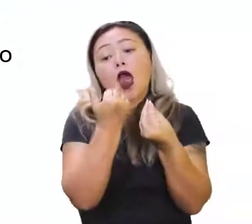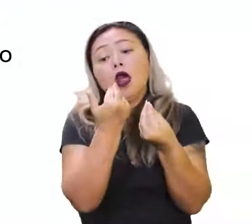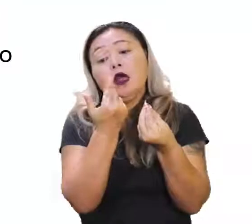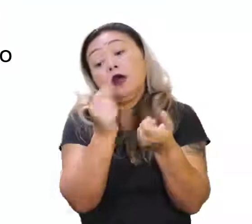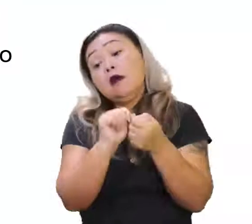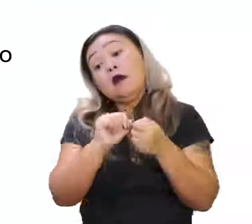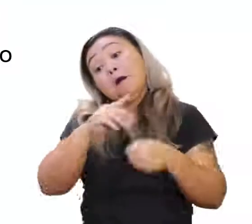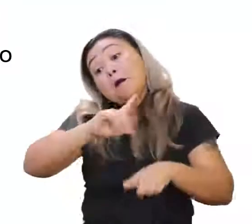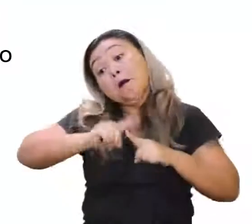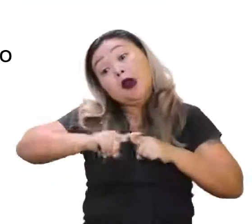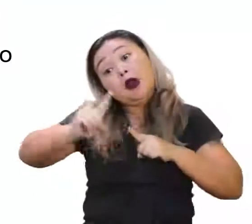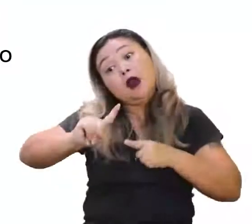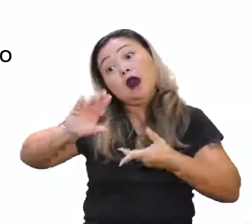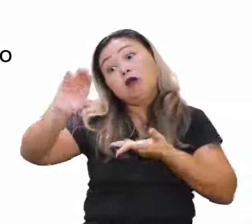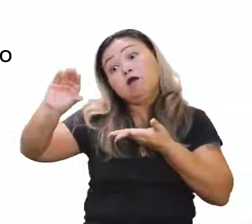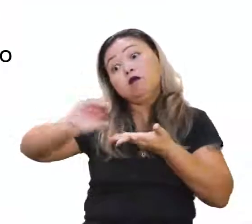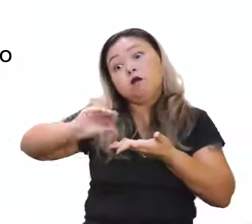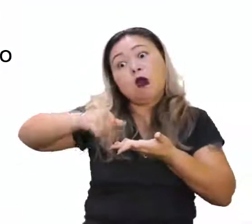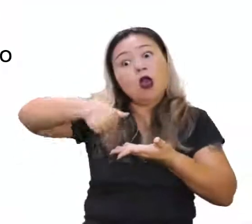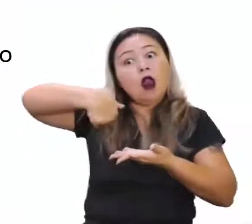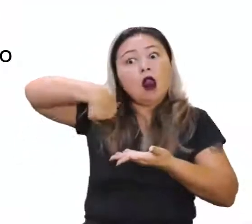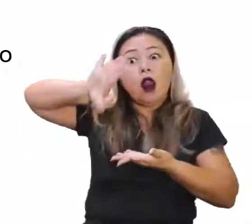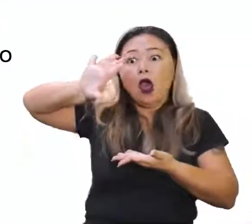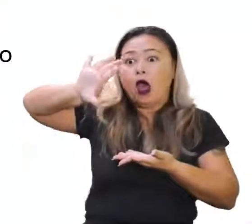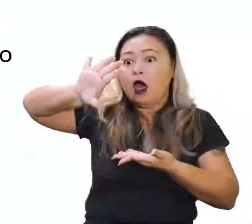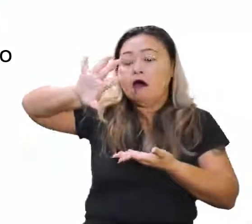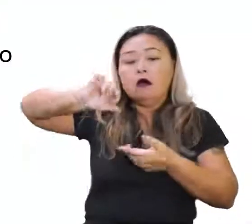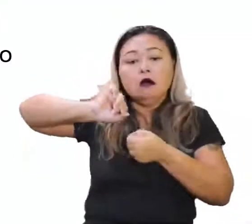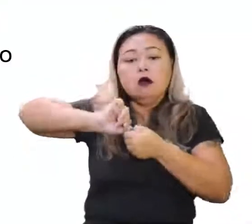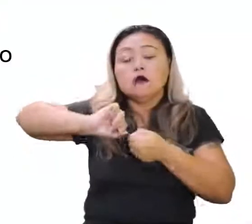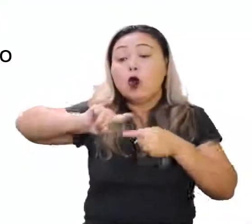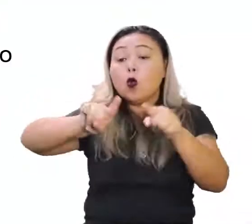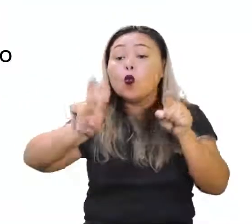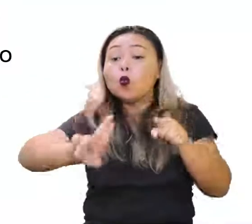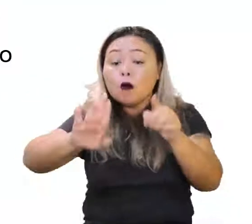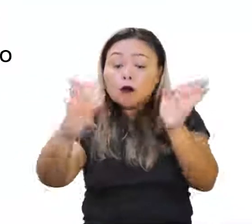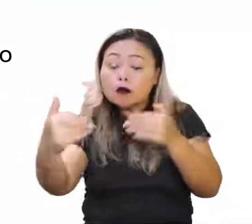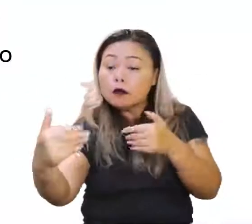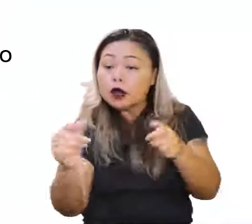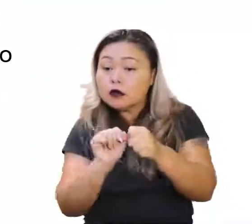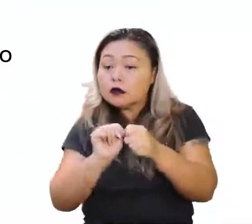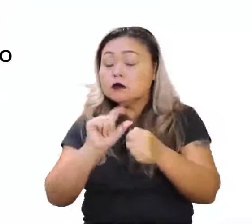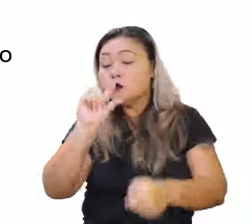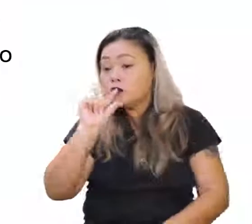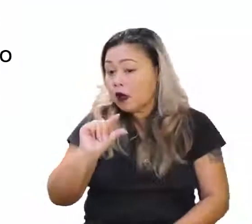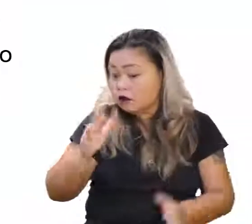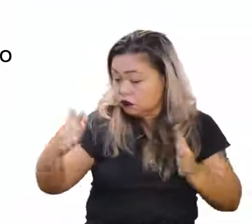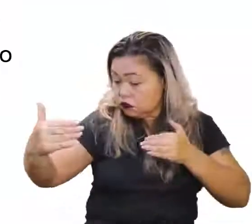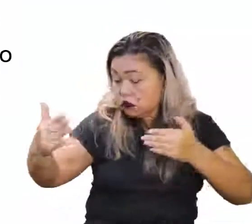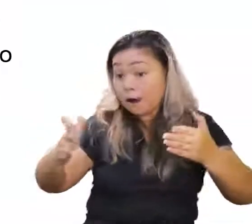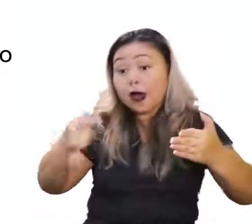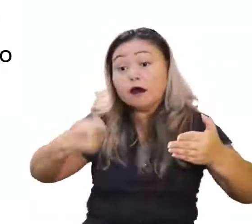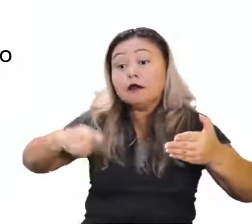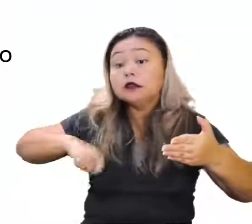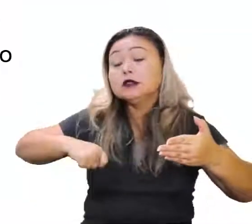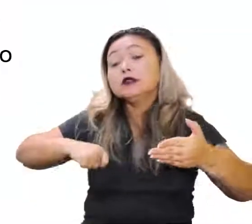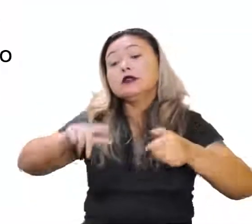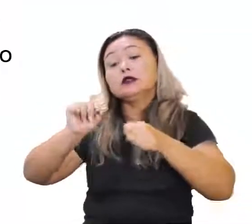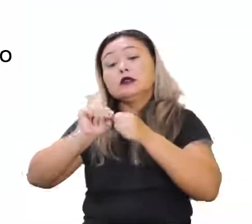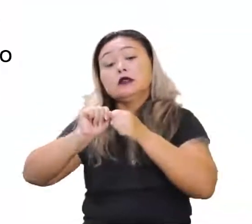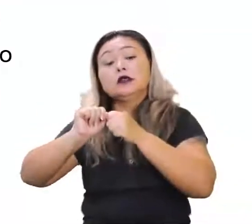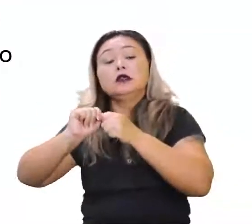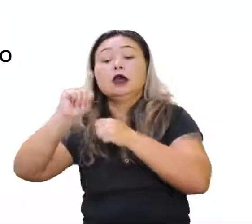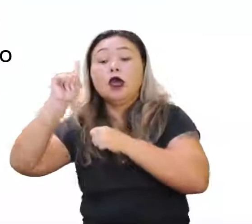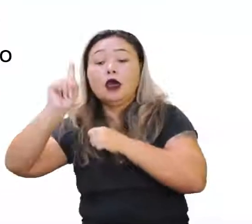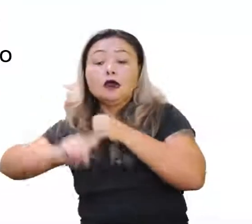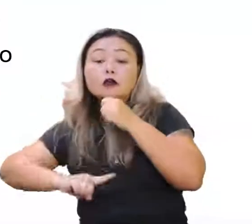alto investimento, apesar de você usar um espaço pequeno, porque você precisa de uma mão de obra